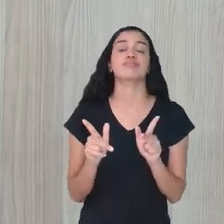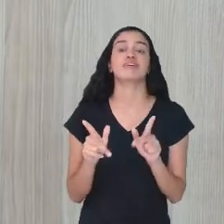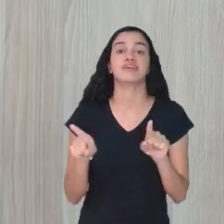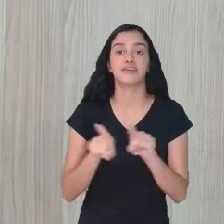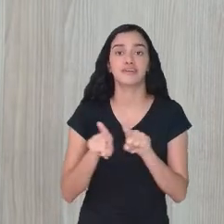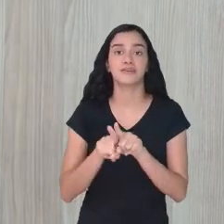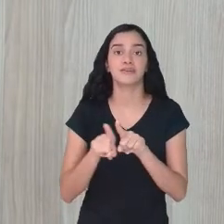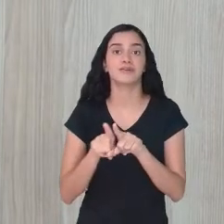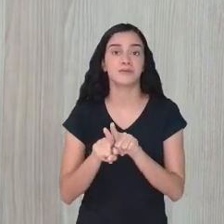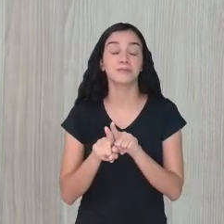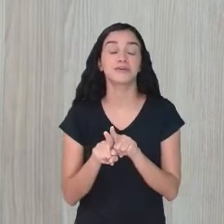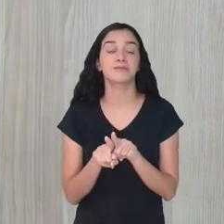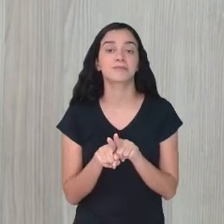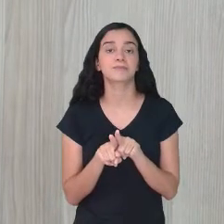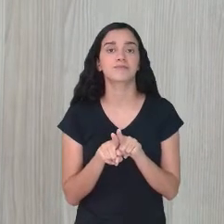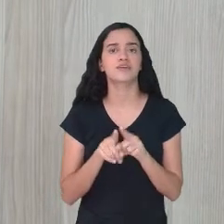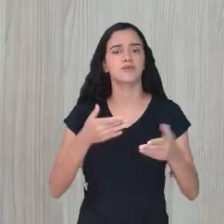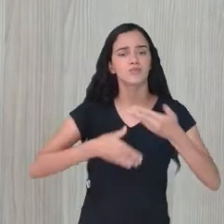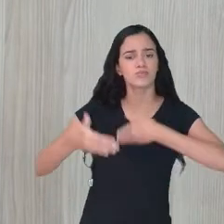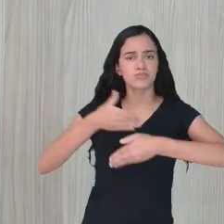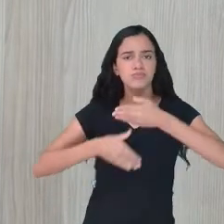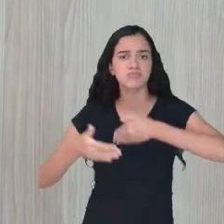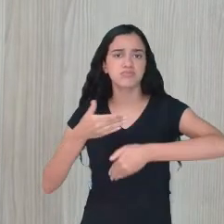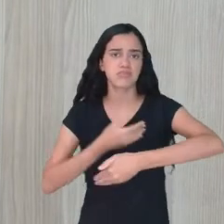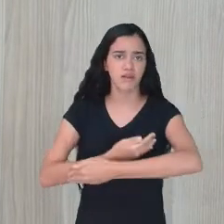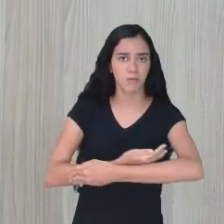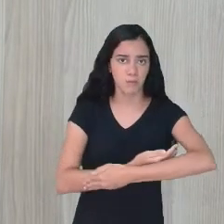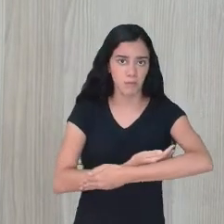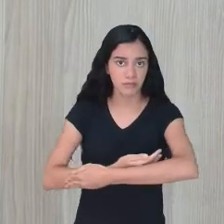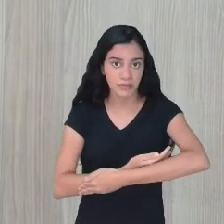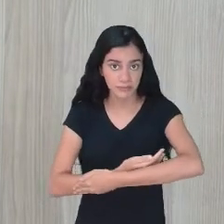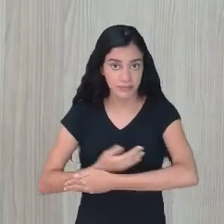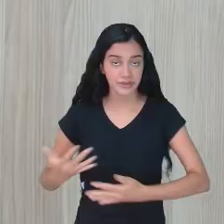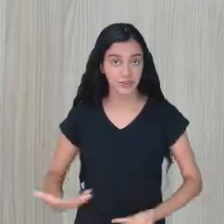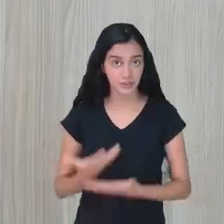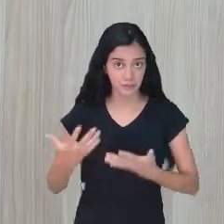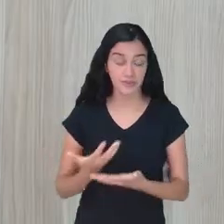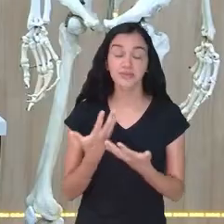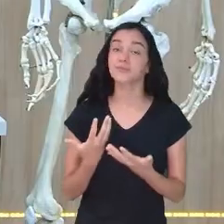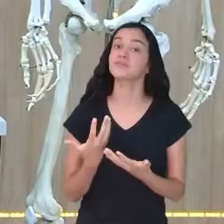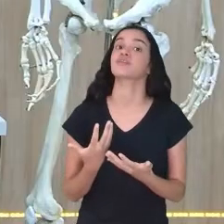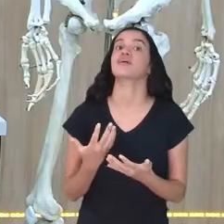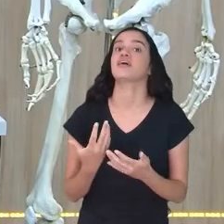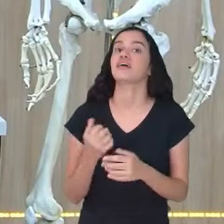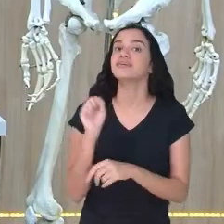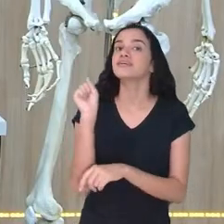também para o bebê. Então, vamos estimular realmente a amamentação. Pois é,